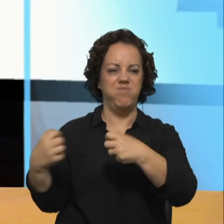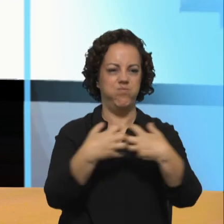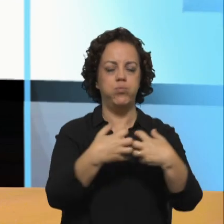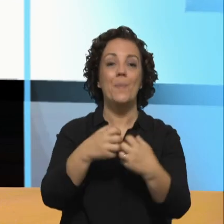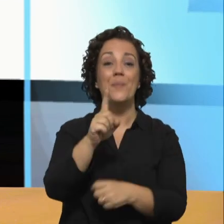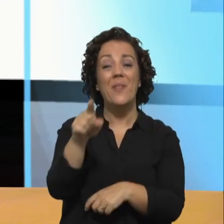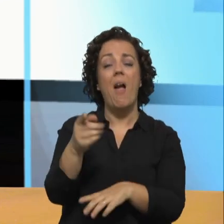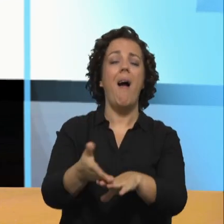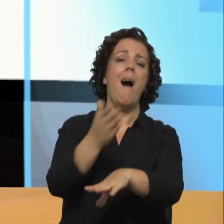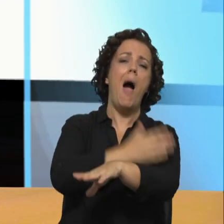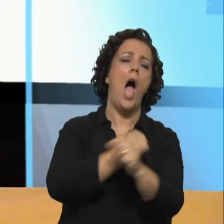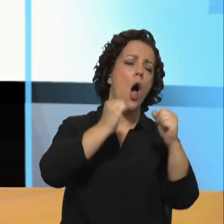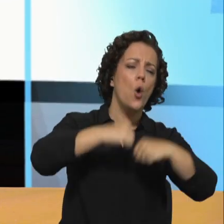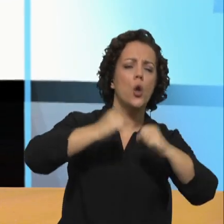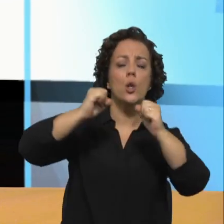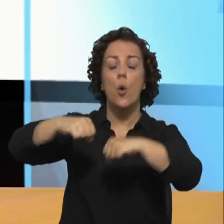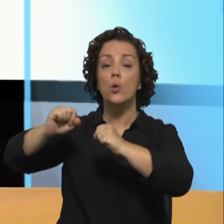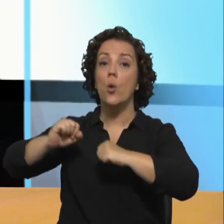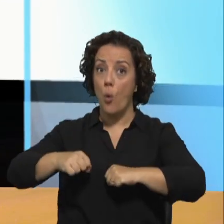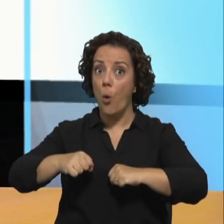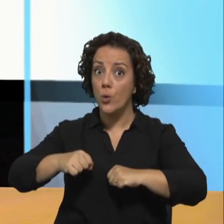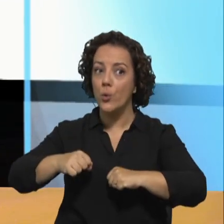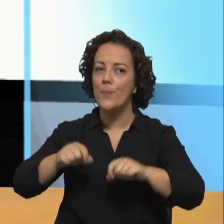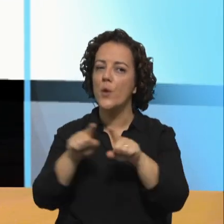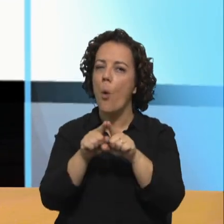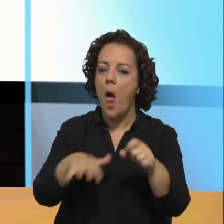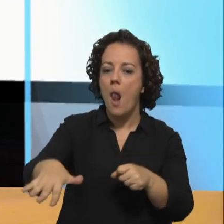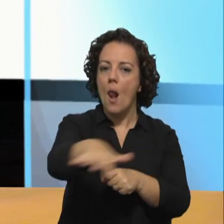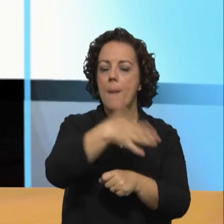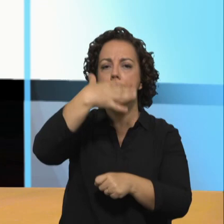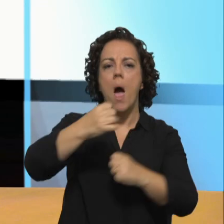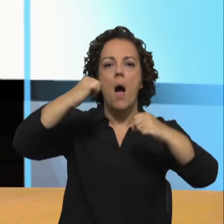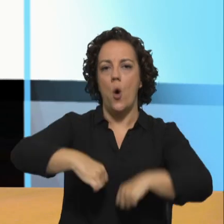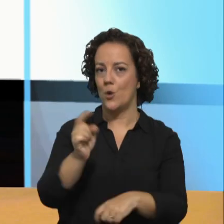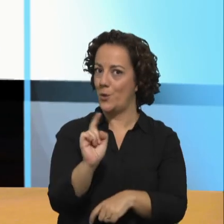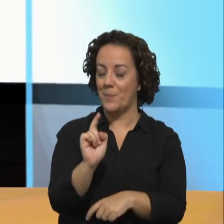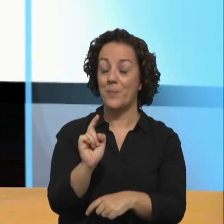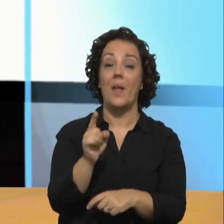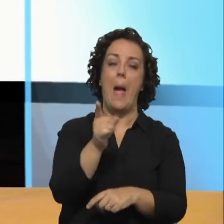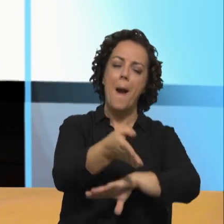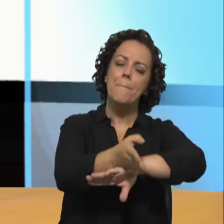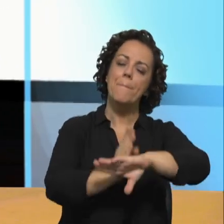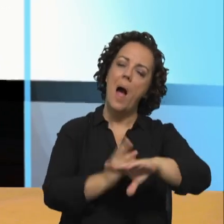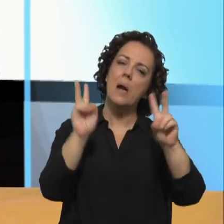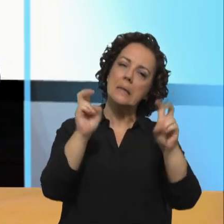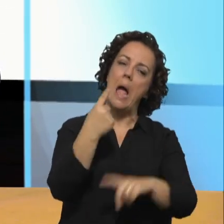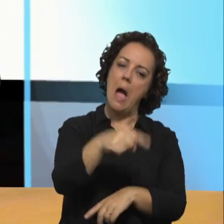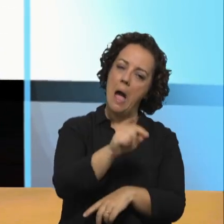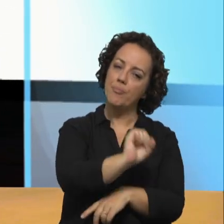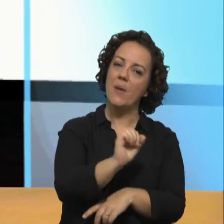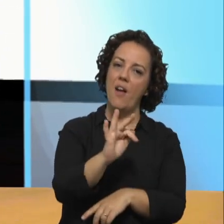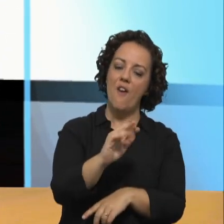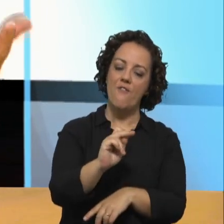todos. Foram aceitos pela parte da Fatah, que hoje está presente no que poderemos chamar